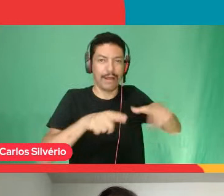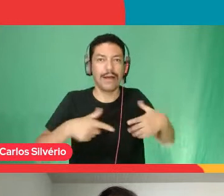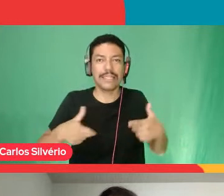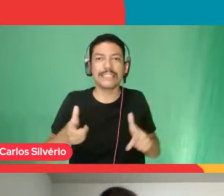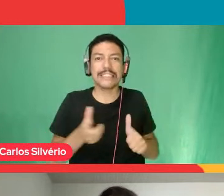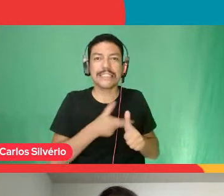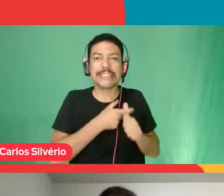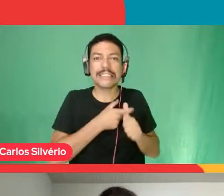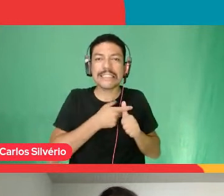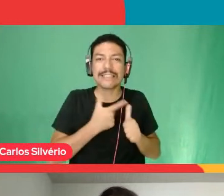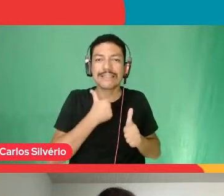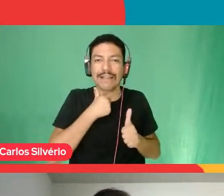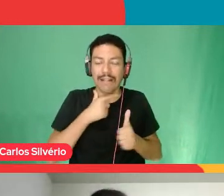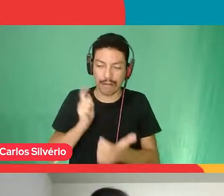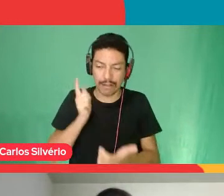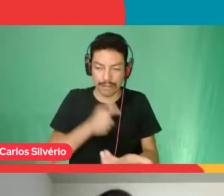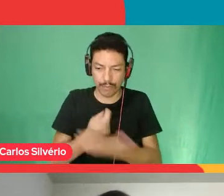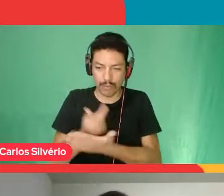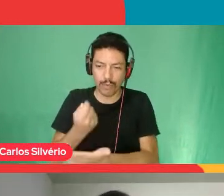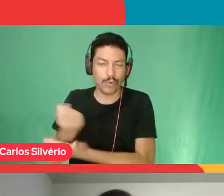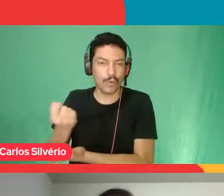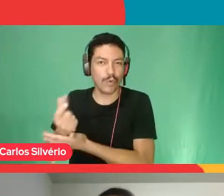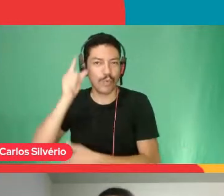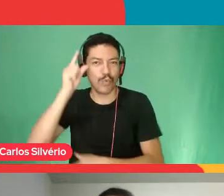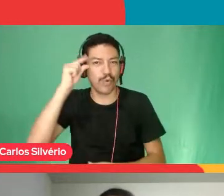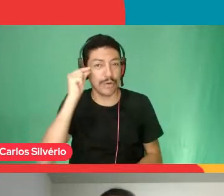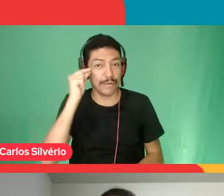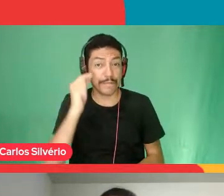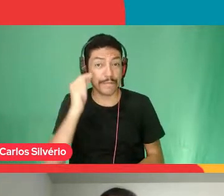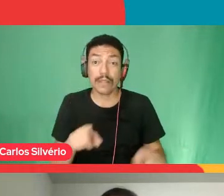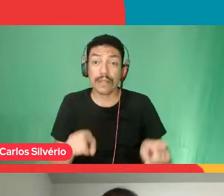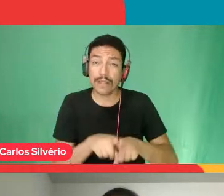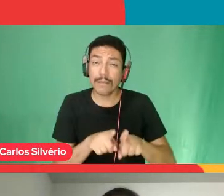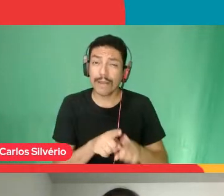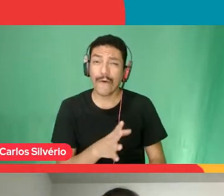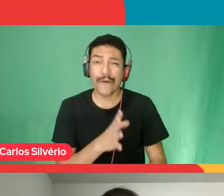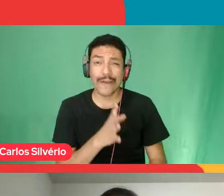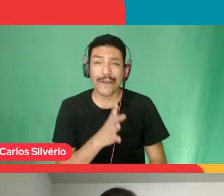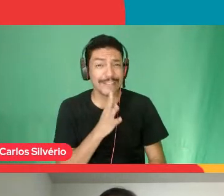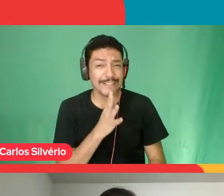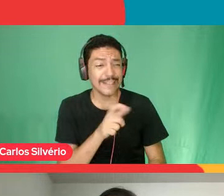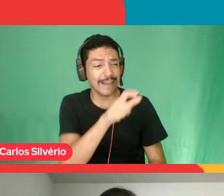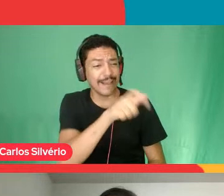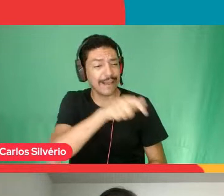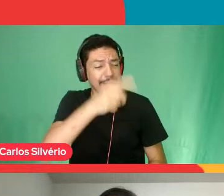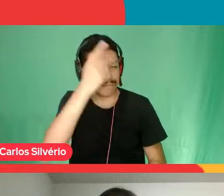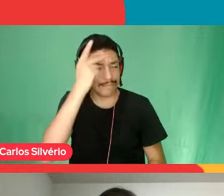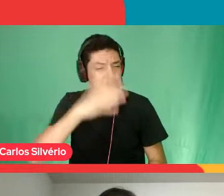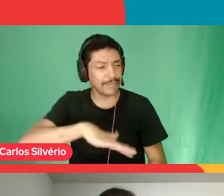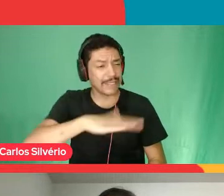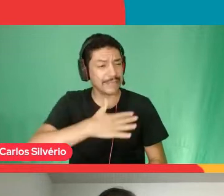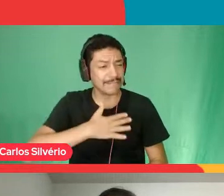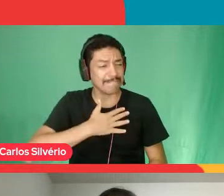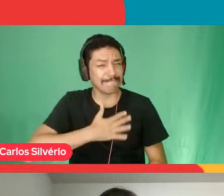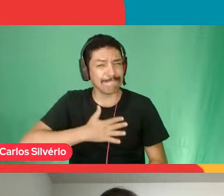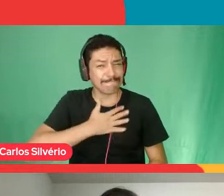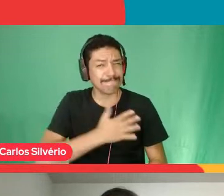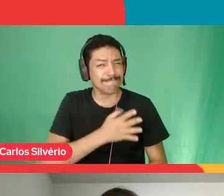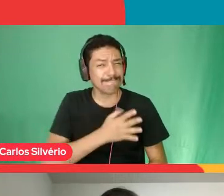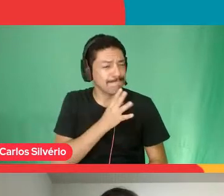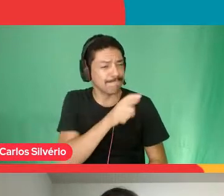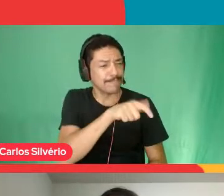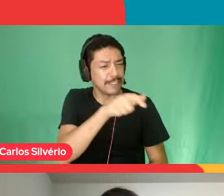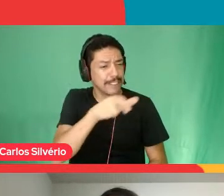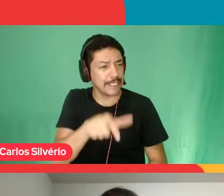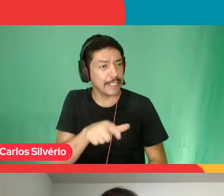do mês. Então, conheci pessoas da área que me falaram muito de empresas, inclusive da CIT, que tinha a